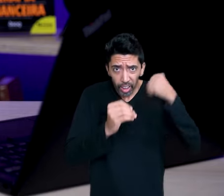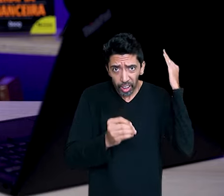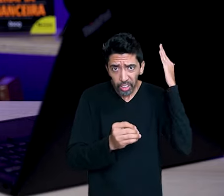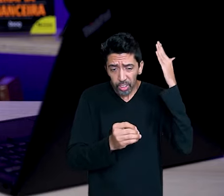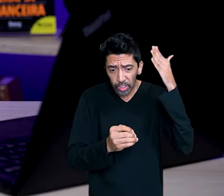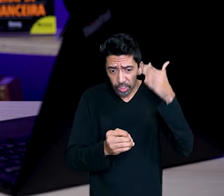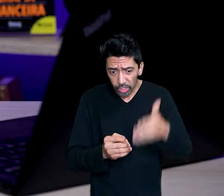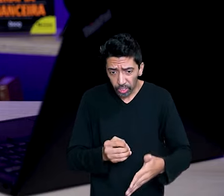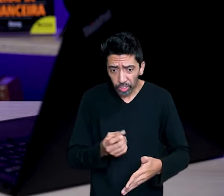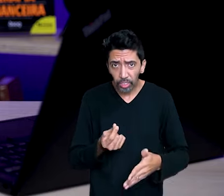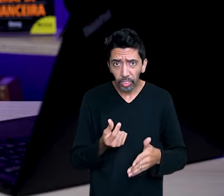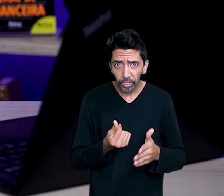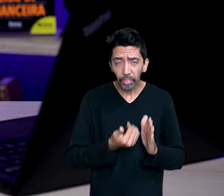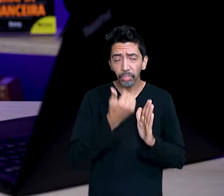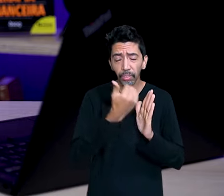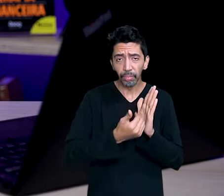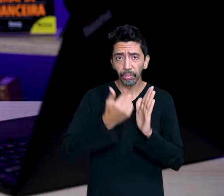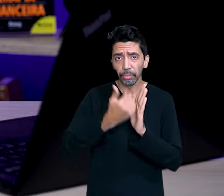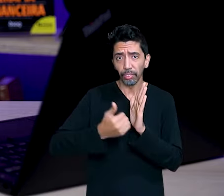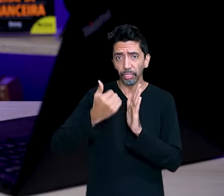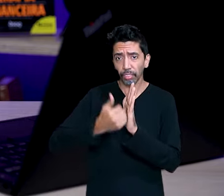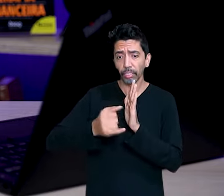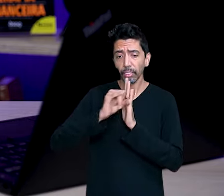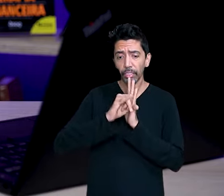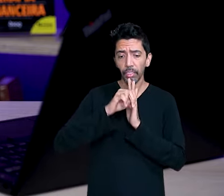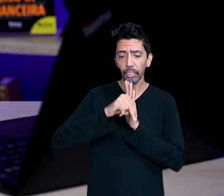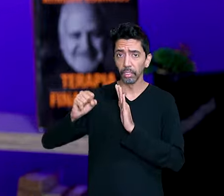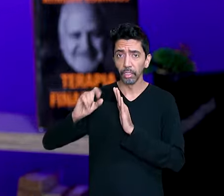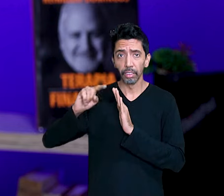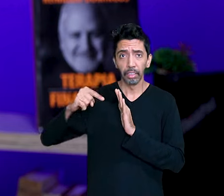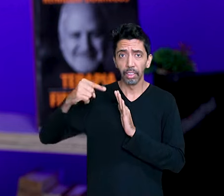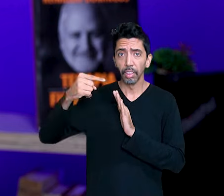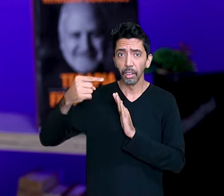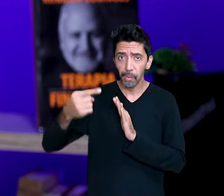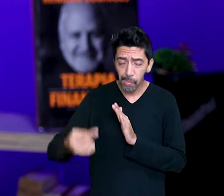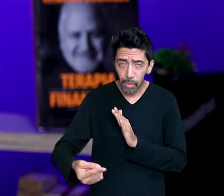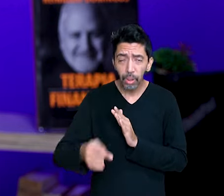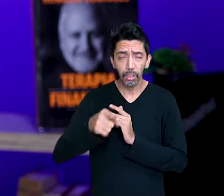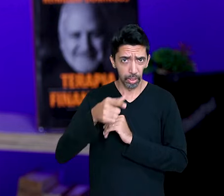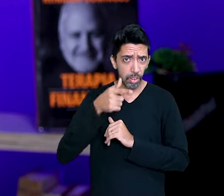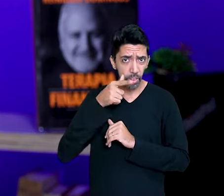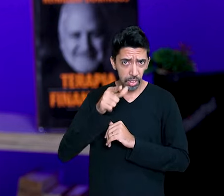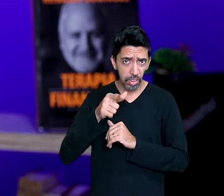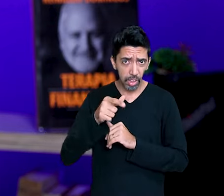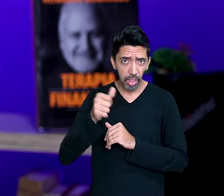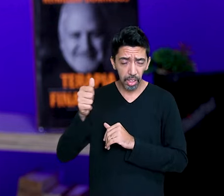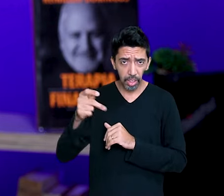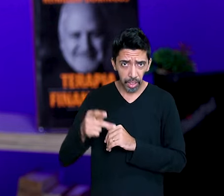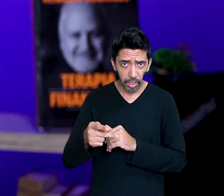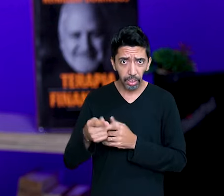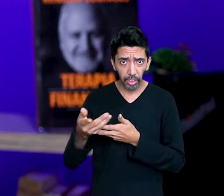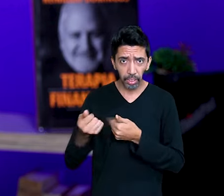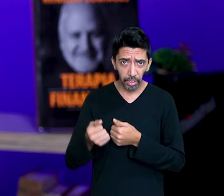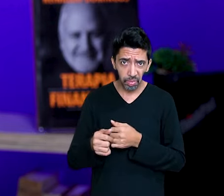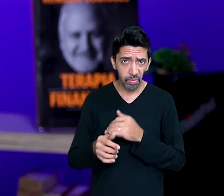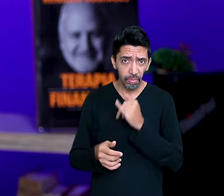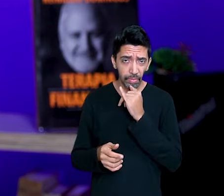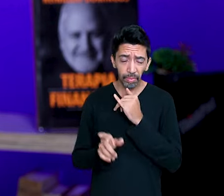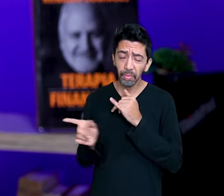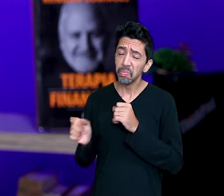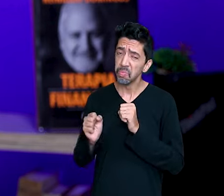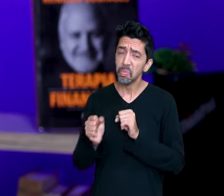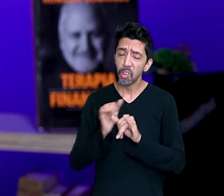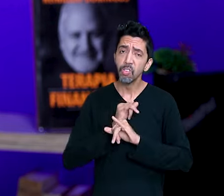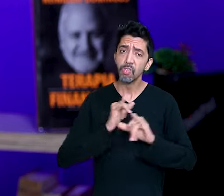INSS, eu também requeria a minha aposentadoria. Eu posso aqui revelar o valor. No máximo